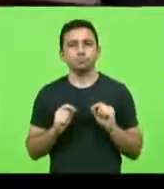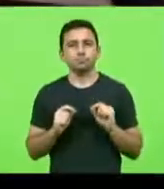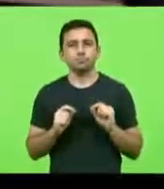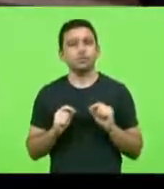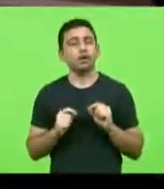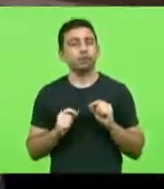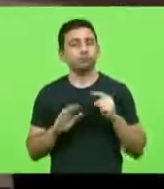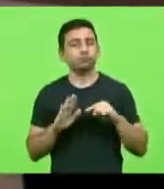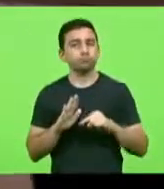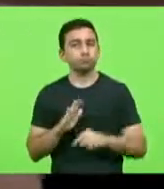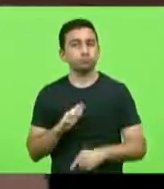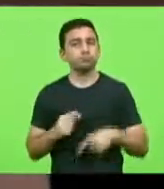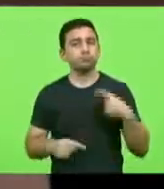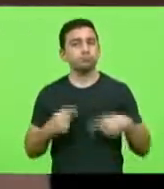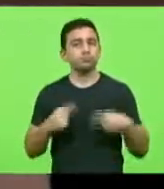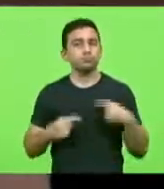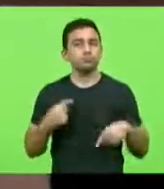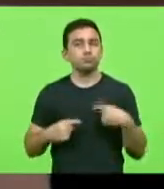aprofundar a discussão.